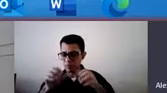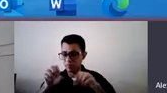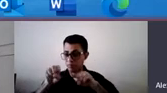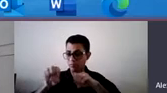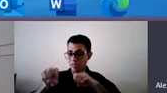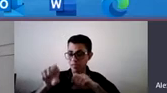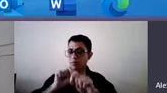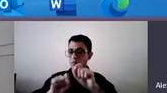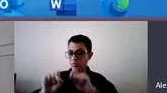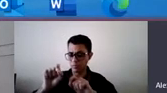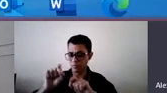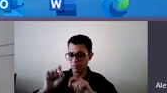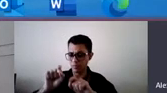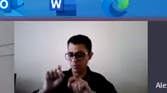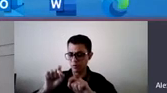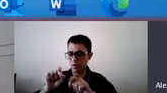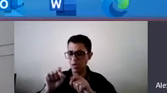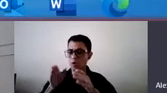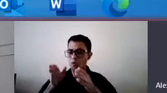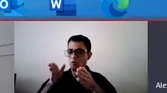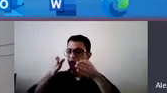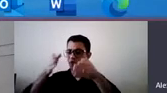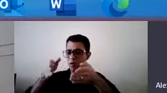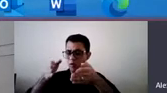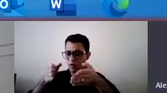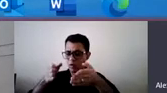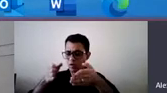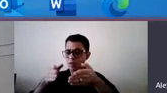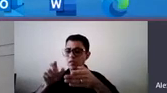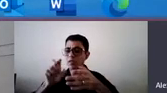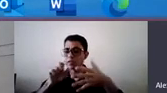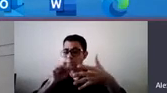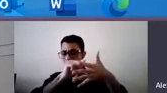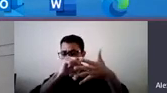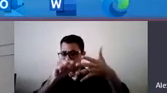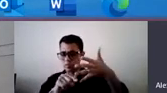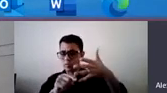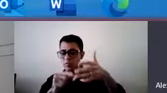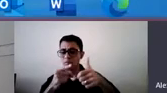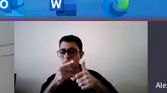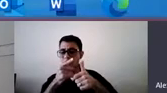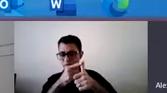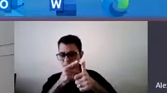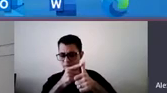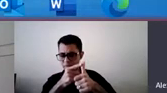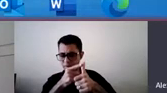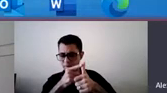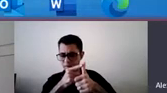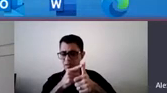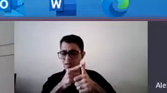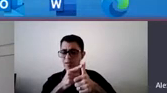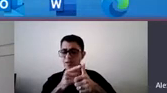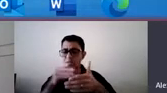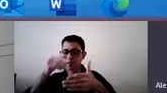nós vamos focar em 5 macrocompetências socioemocionais. Dentro das